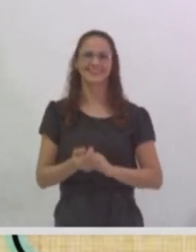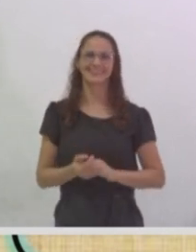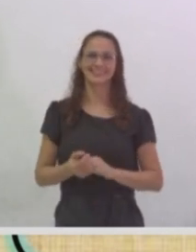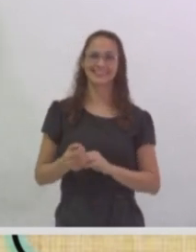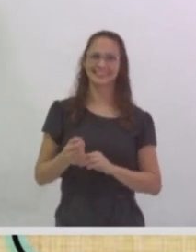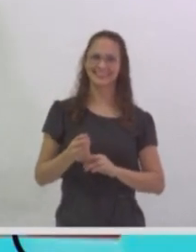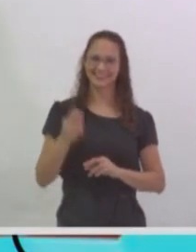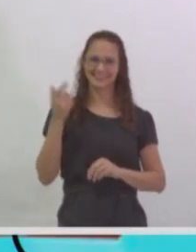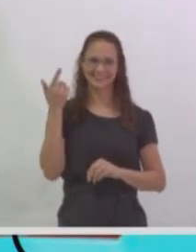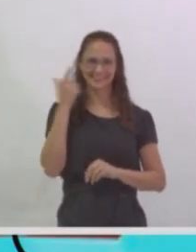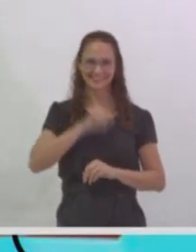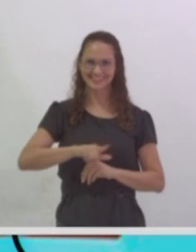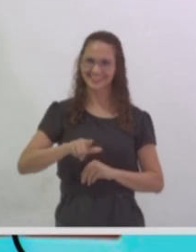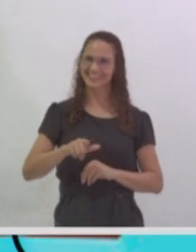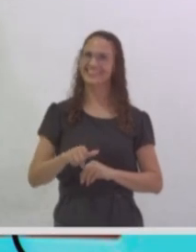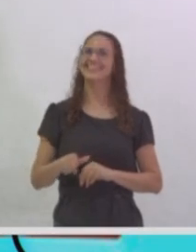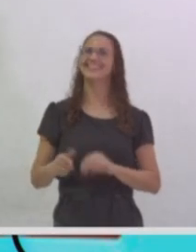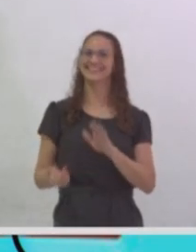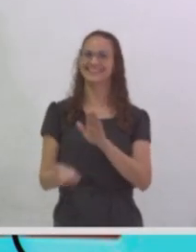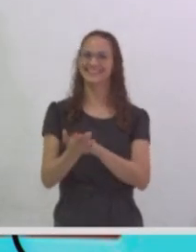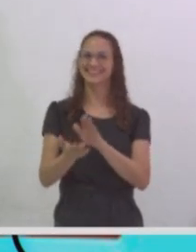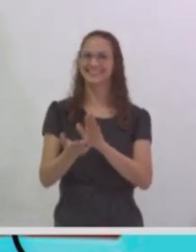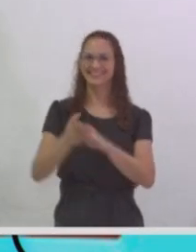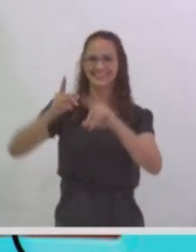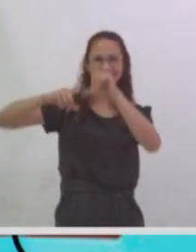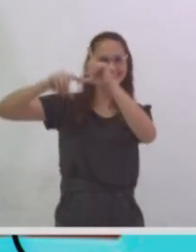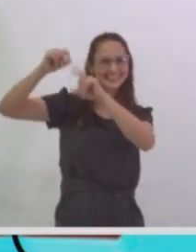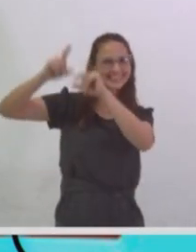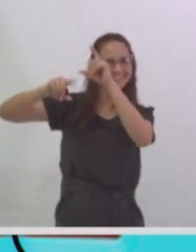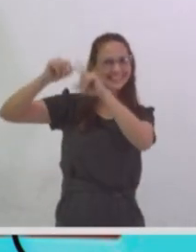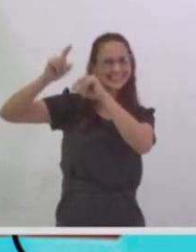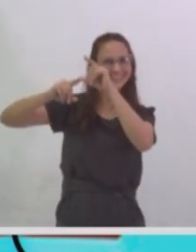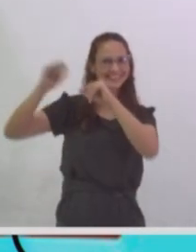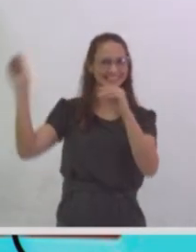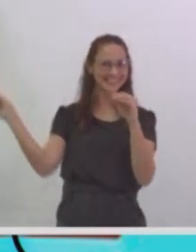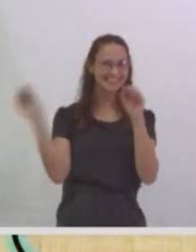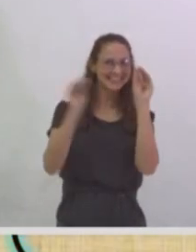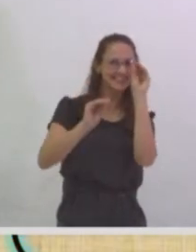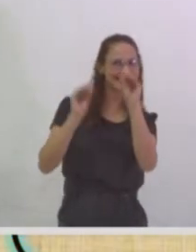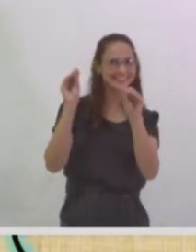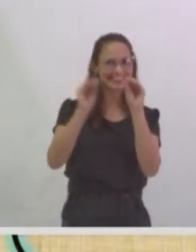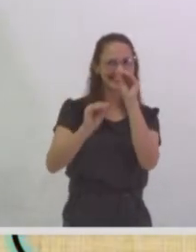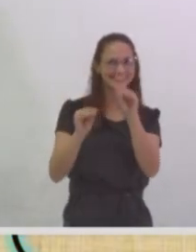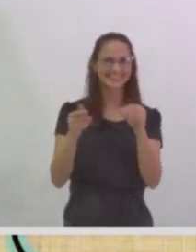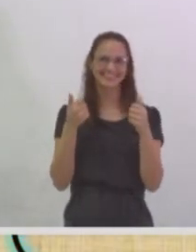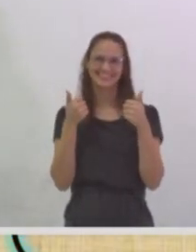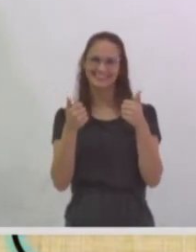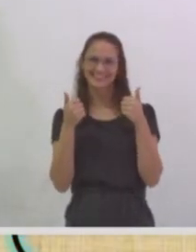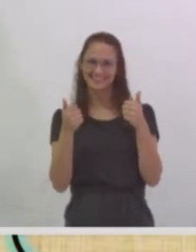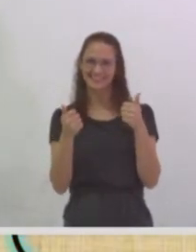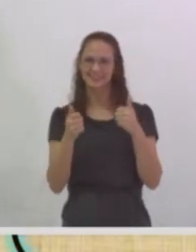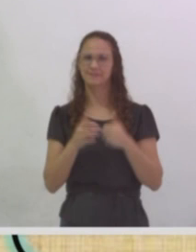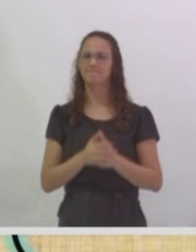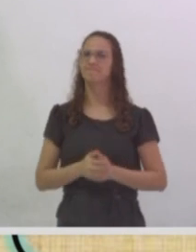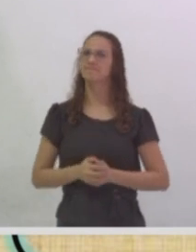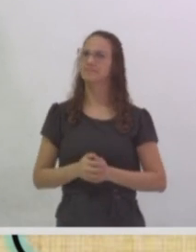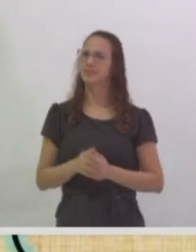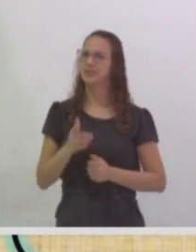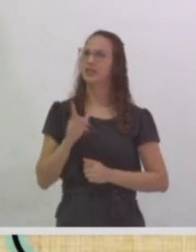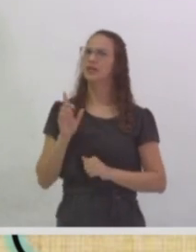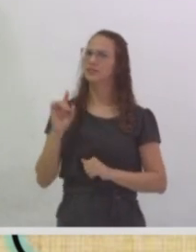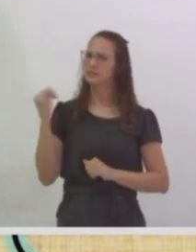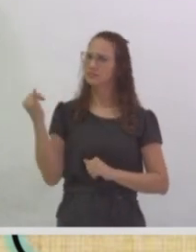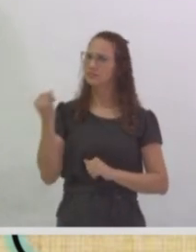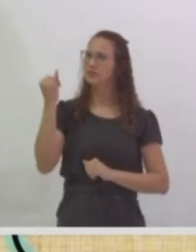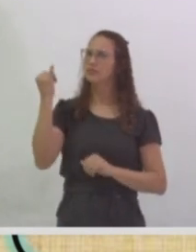ganhar mais uma estrelinha e o nosso quadro de sucesso está só aumentando. Parabéns! Só que tem uma coisa muito